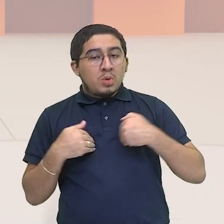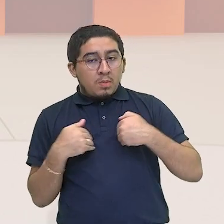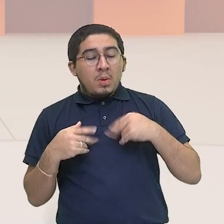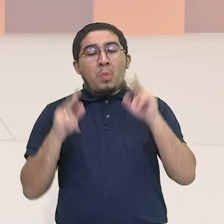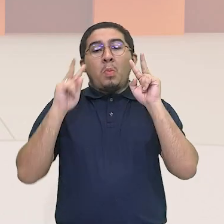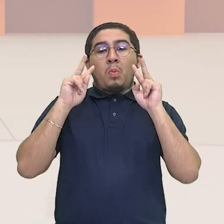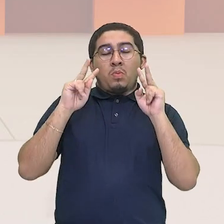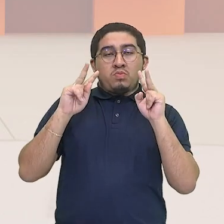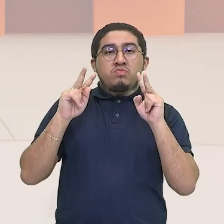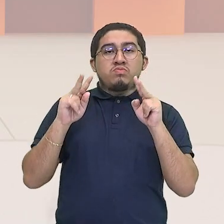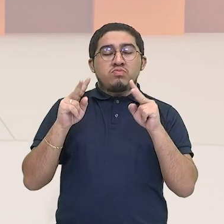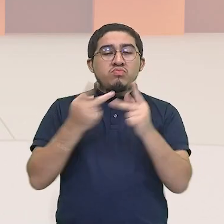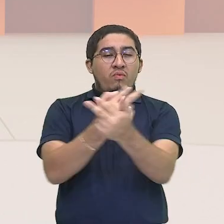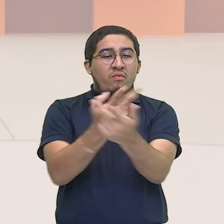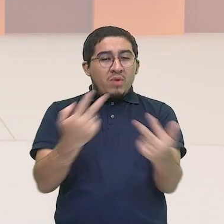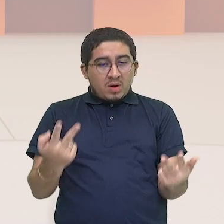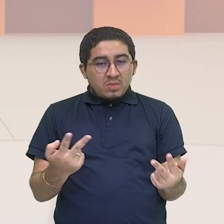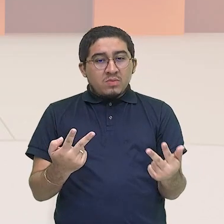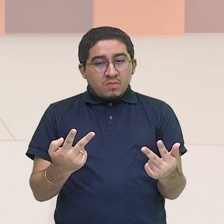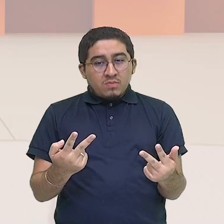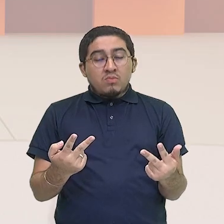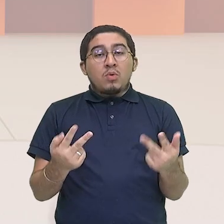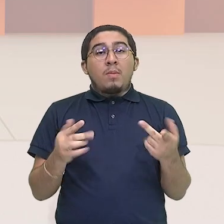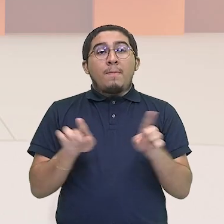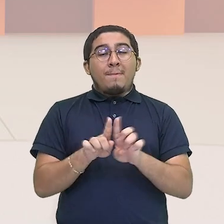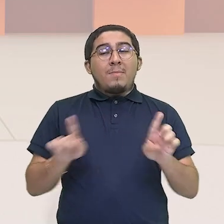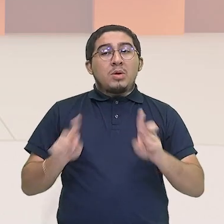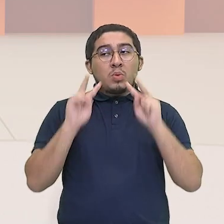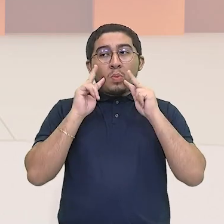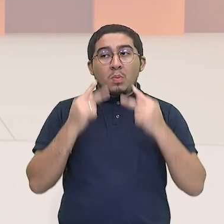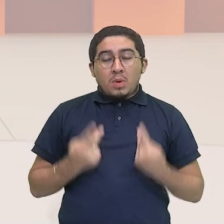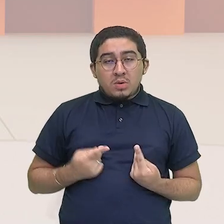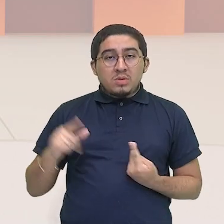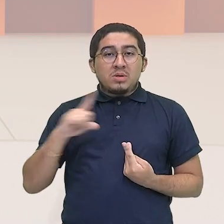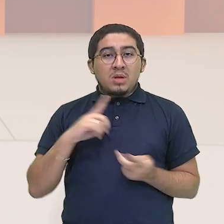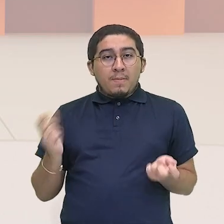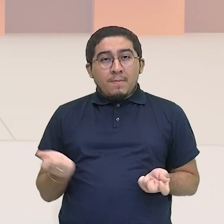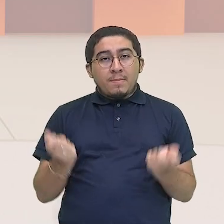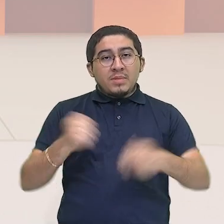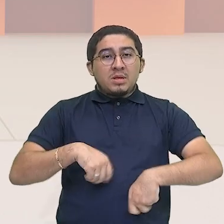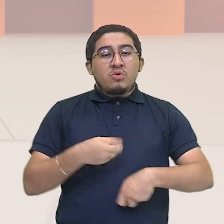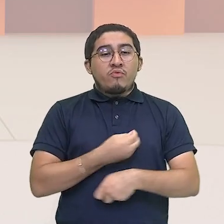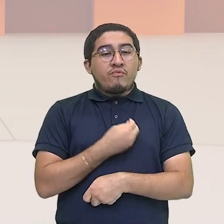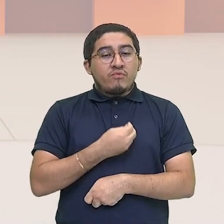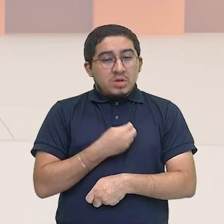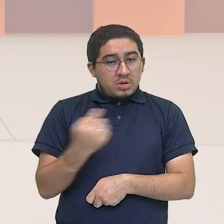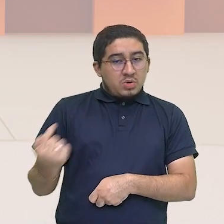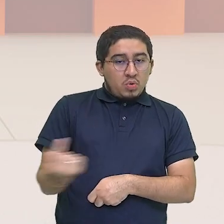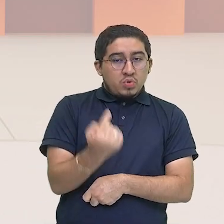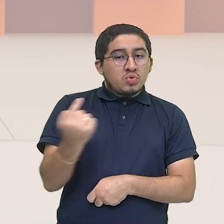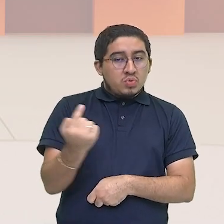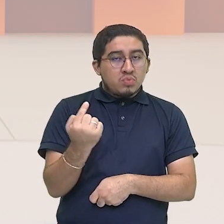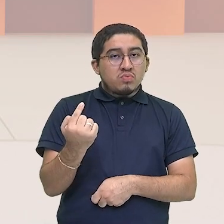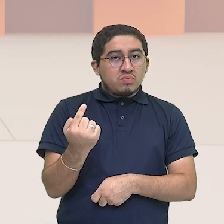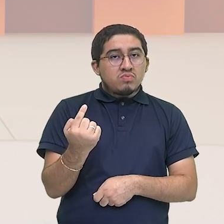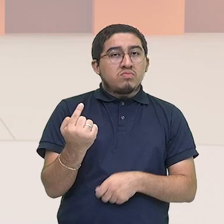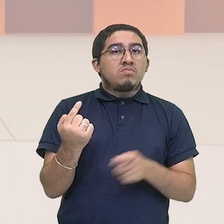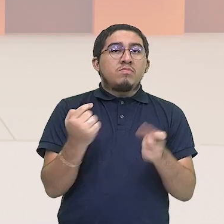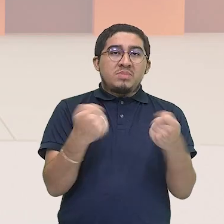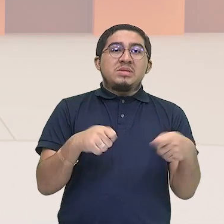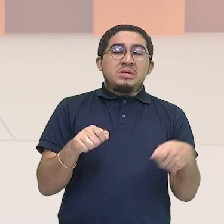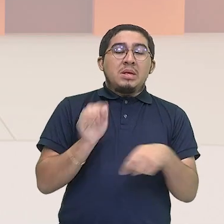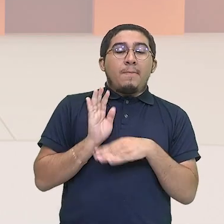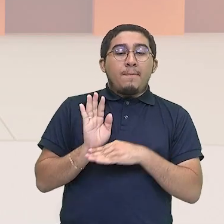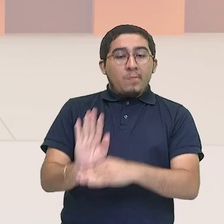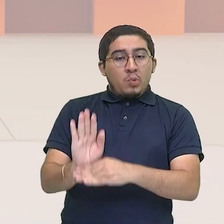menos, que tem mais condição de viver, de sobreviver isoladamente, né? Ele precisa do apoio do grupo,